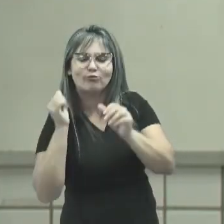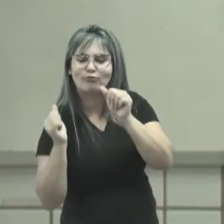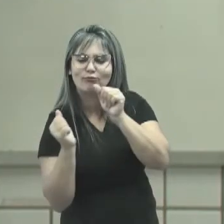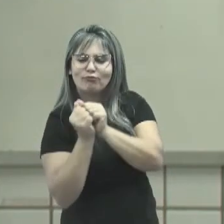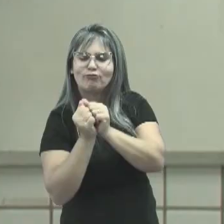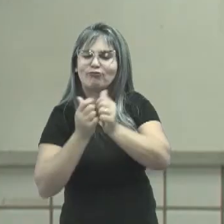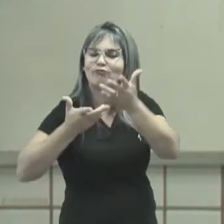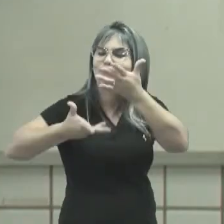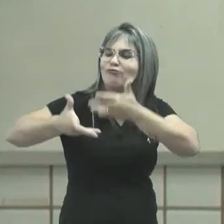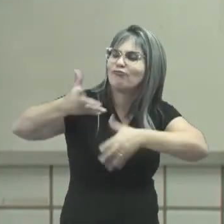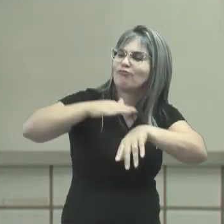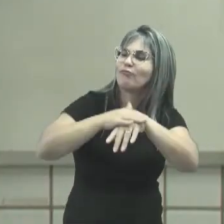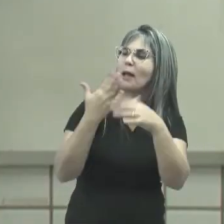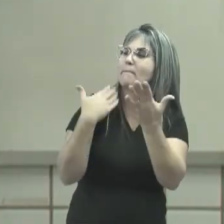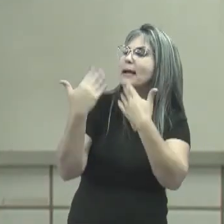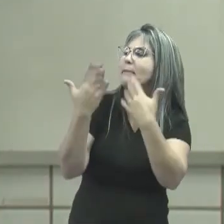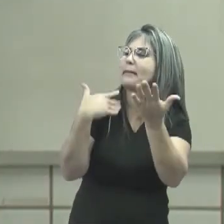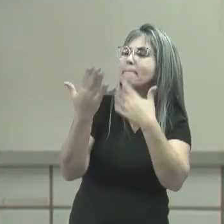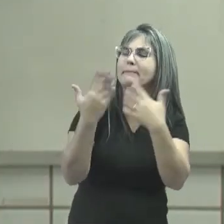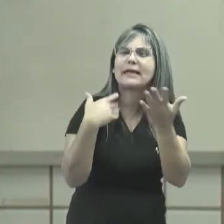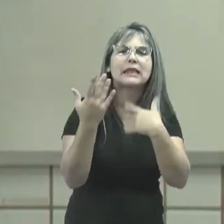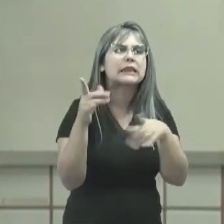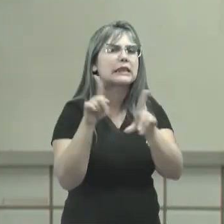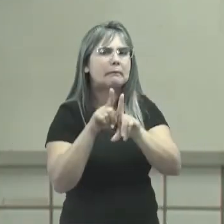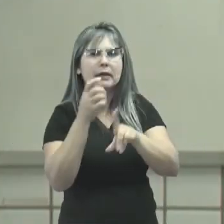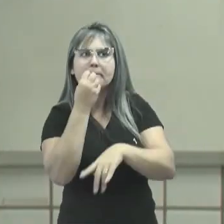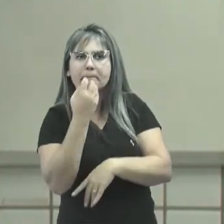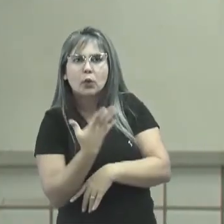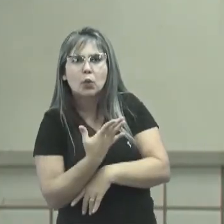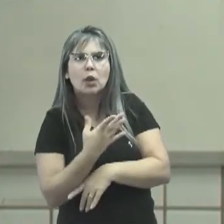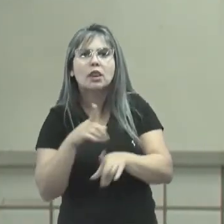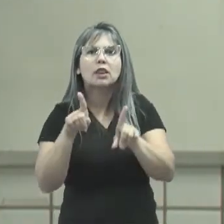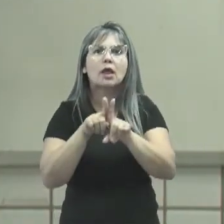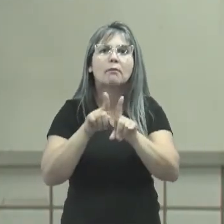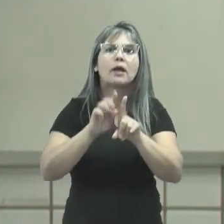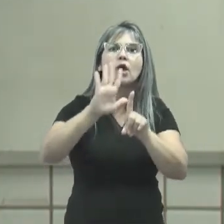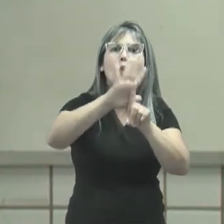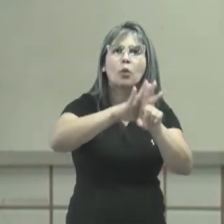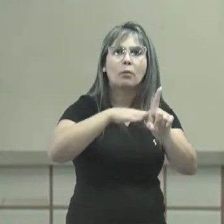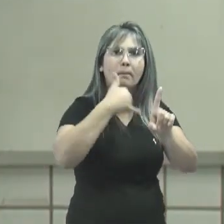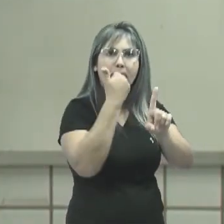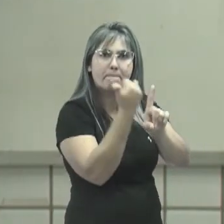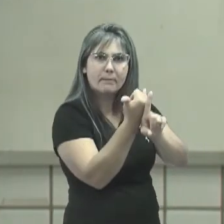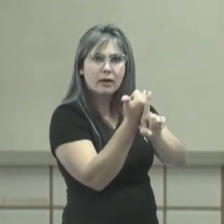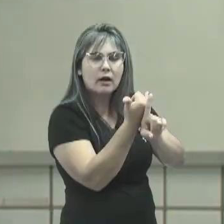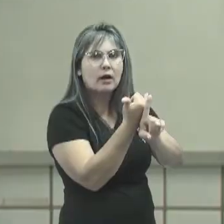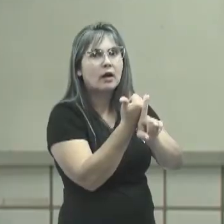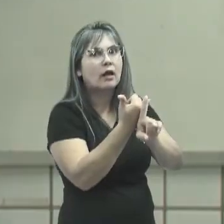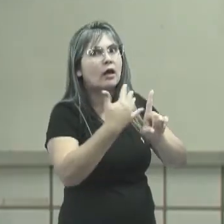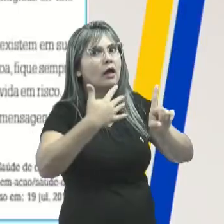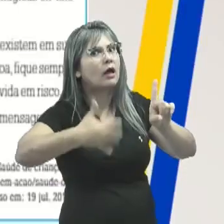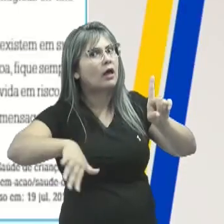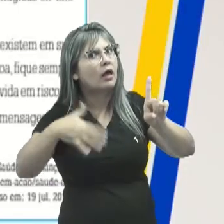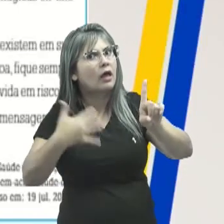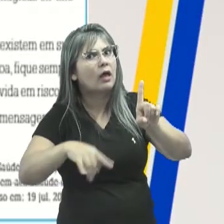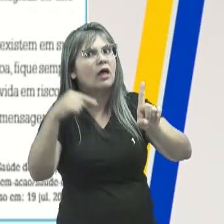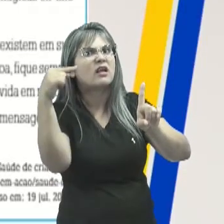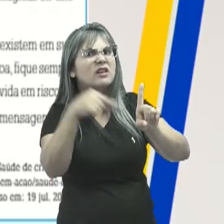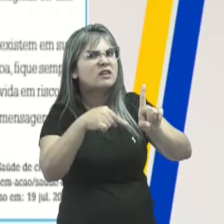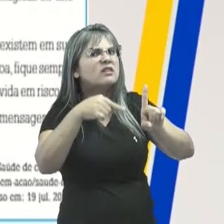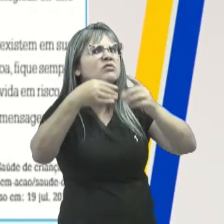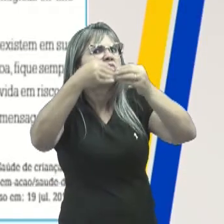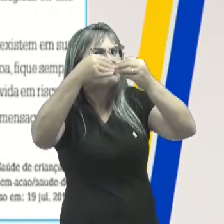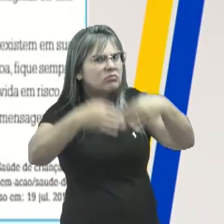Né? Atitudes como o bullying, né? E hoje em dia nós temos cyberbullying, né? Essas pessoas que ficam maltratando